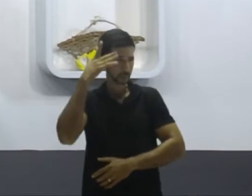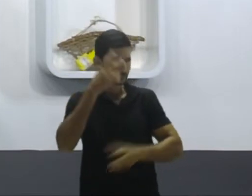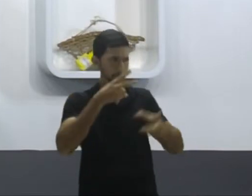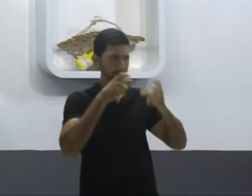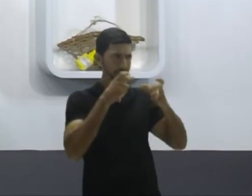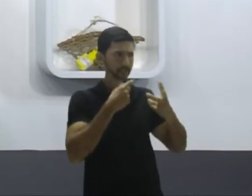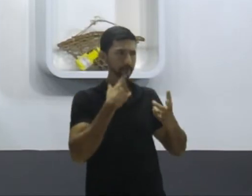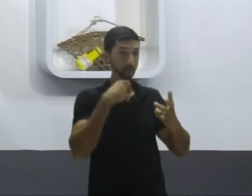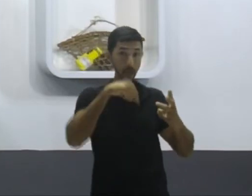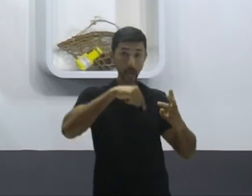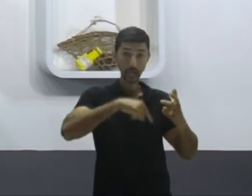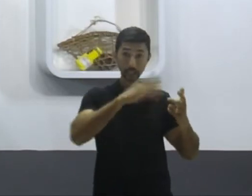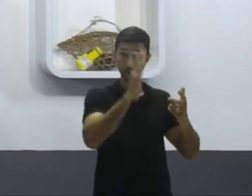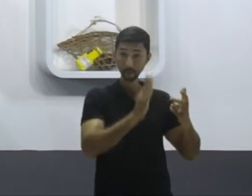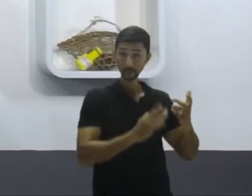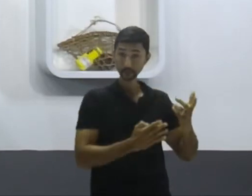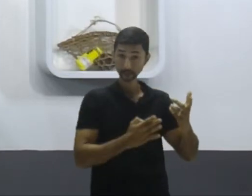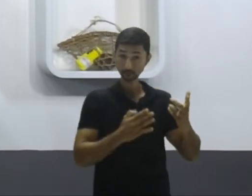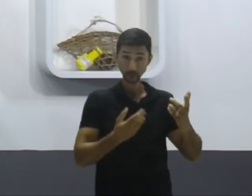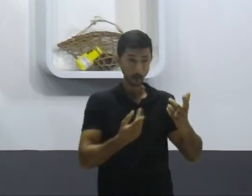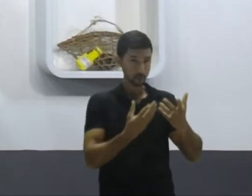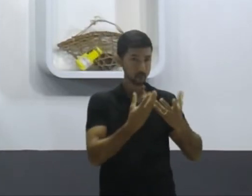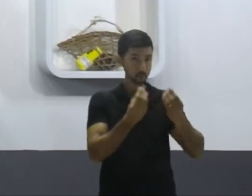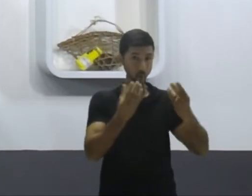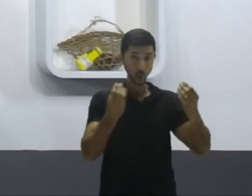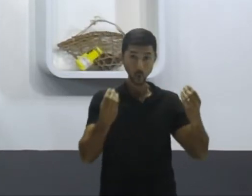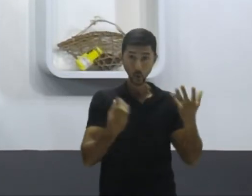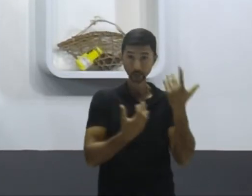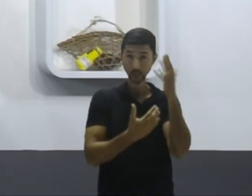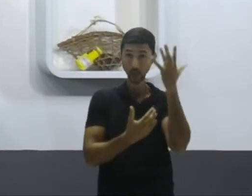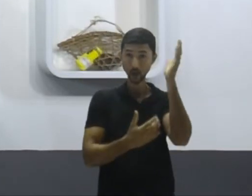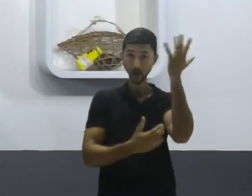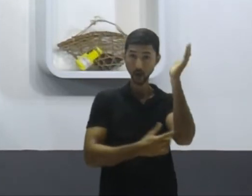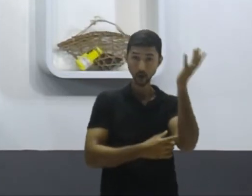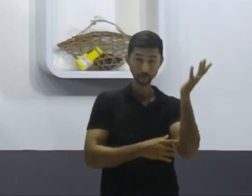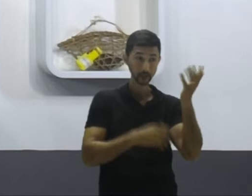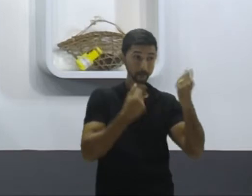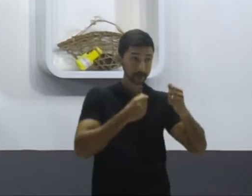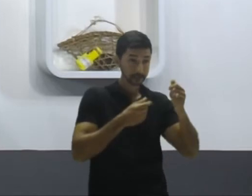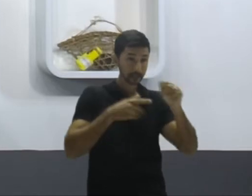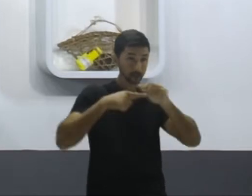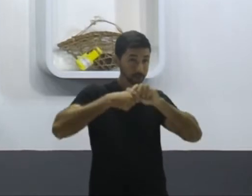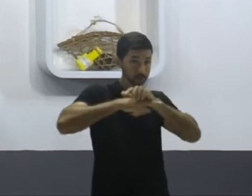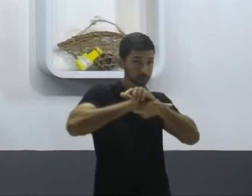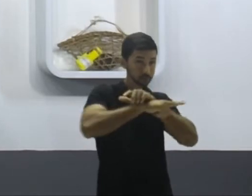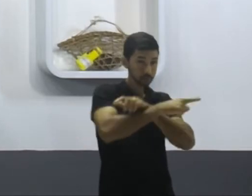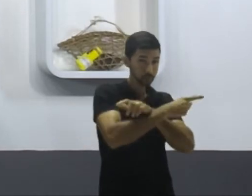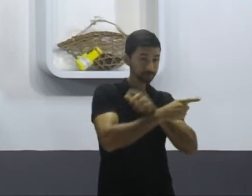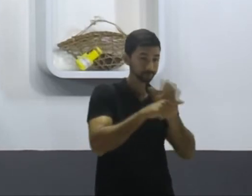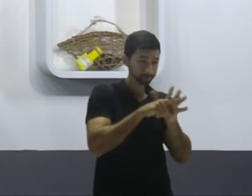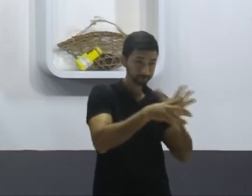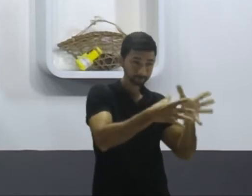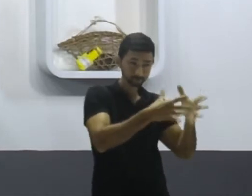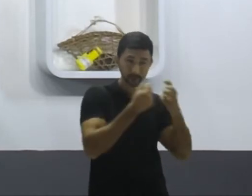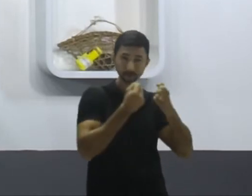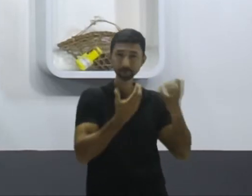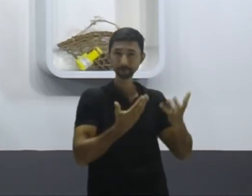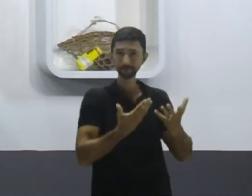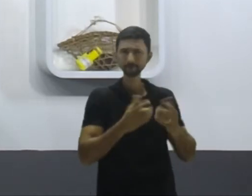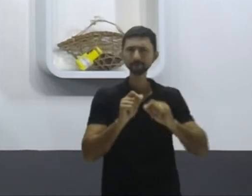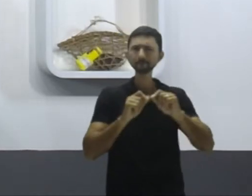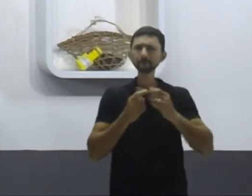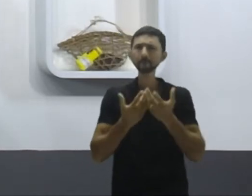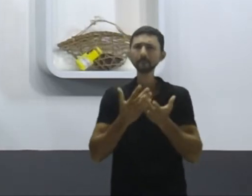aqui existia essa riqueza e que era necessário explorá-la, certo? O que eles fizeram